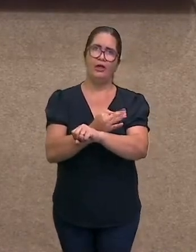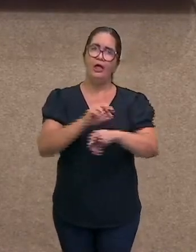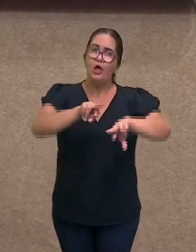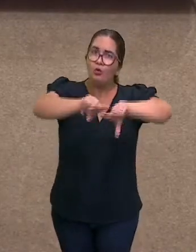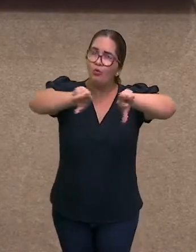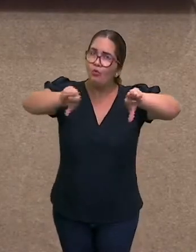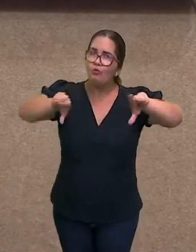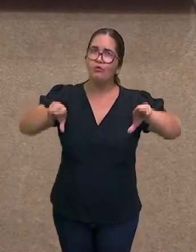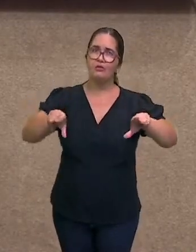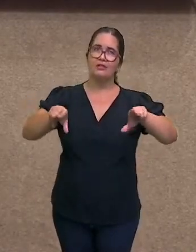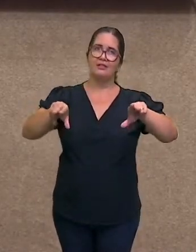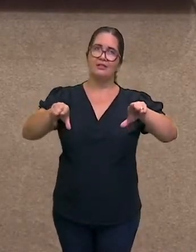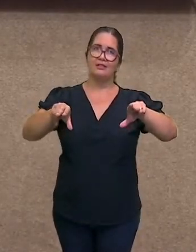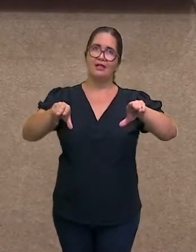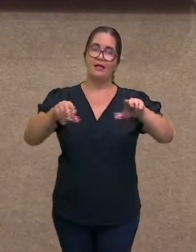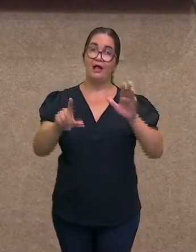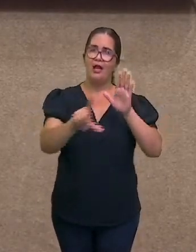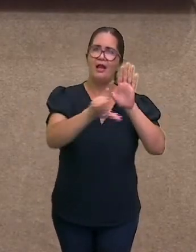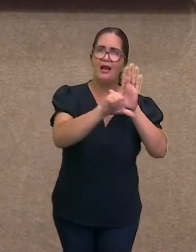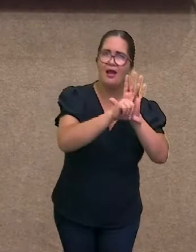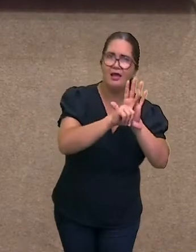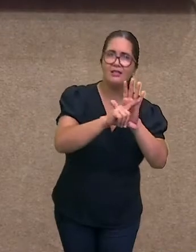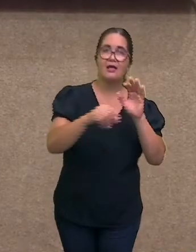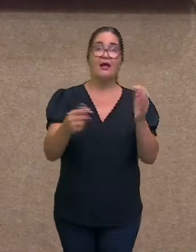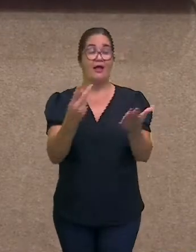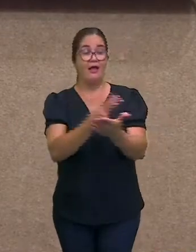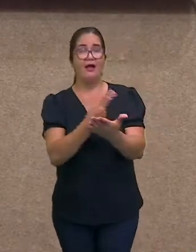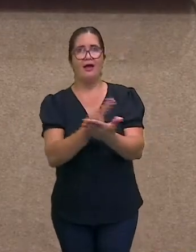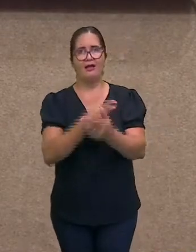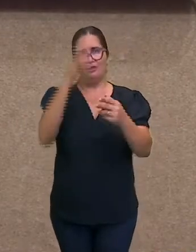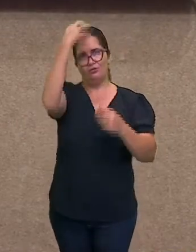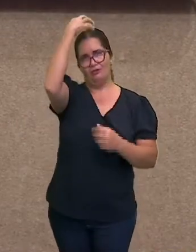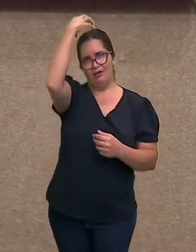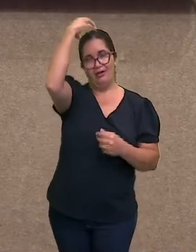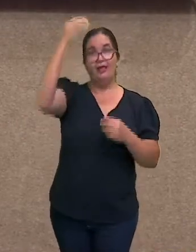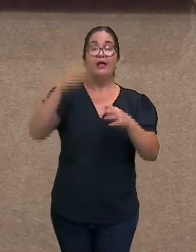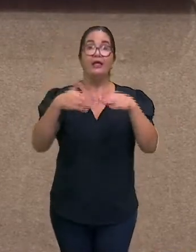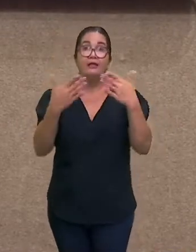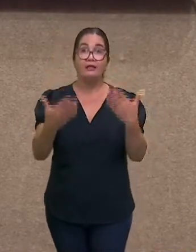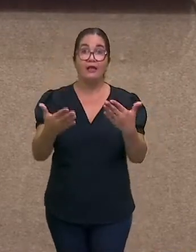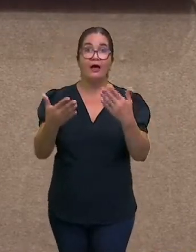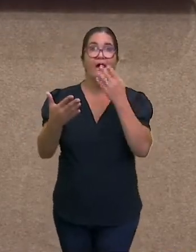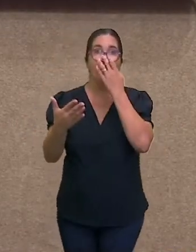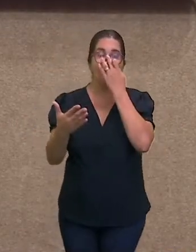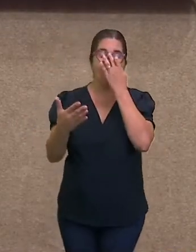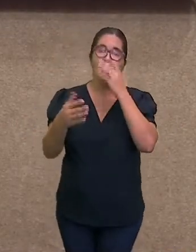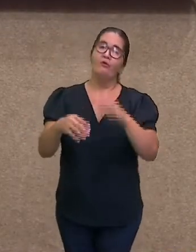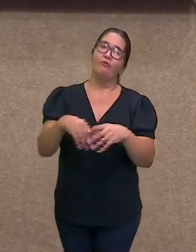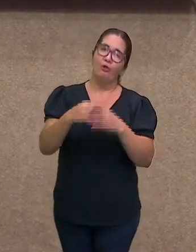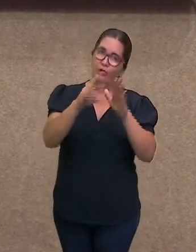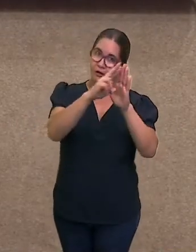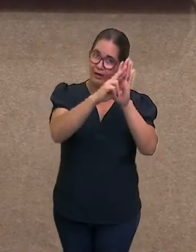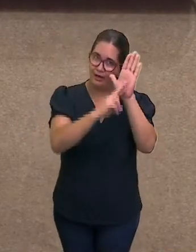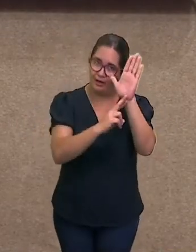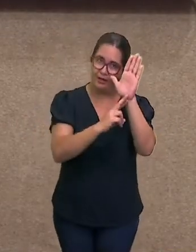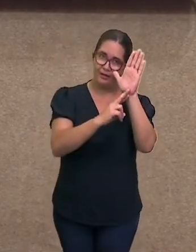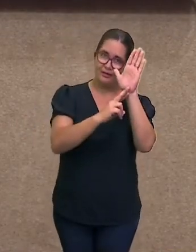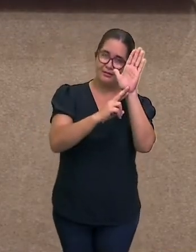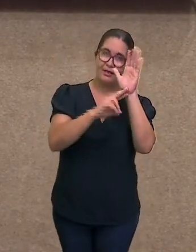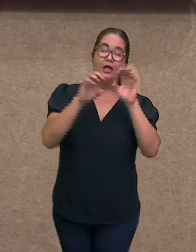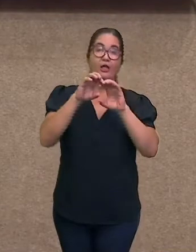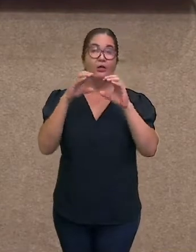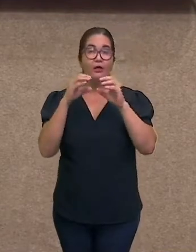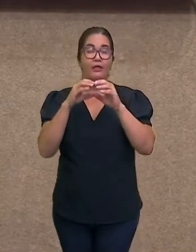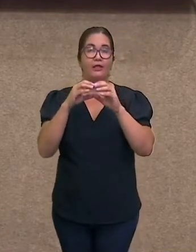normas. Então, criaram-se regras, normas para que todos vivenciassem. E com